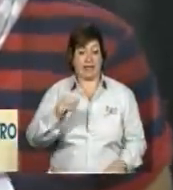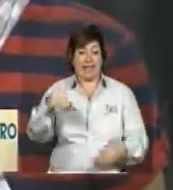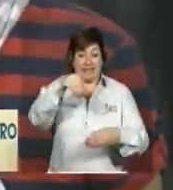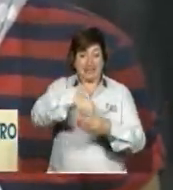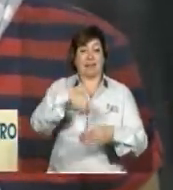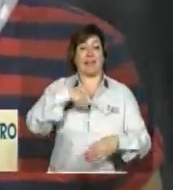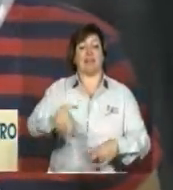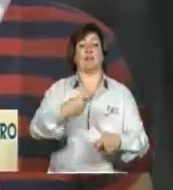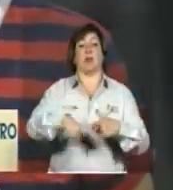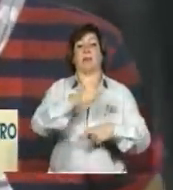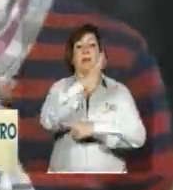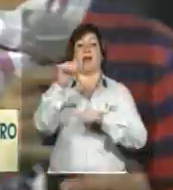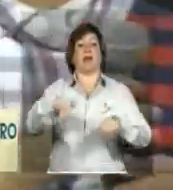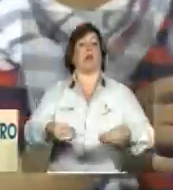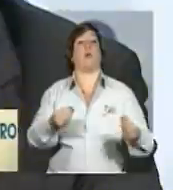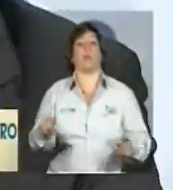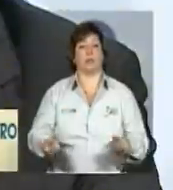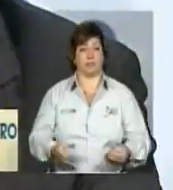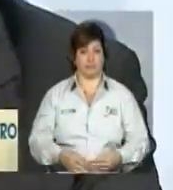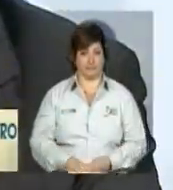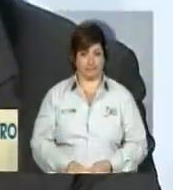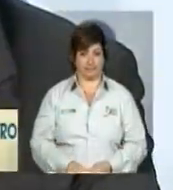tem esse problema ambiental aqui?